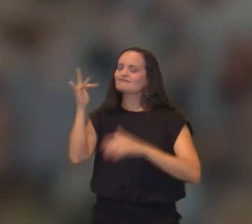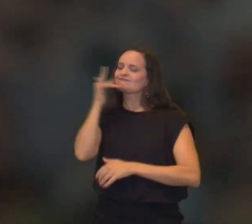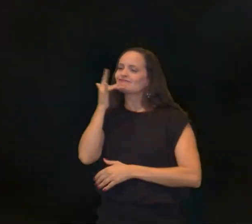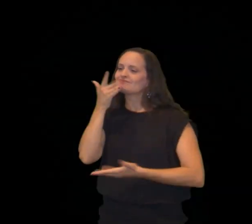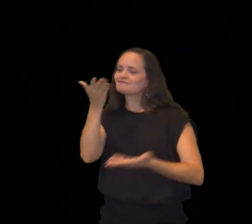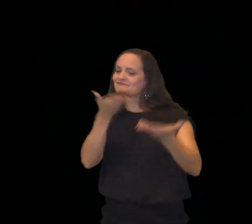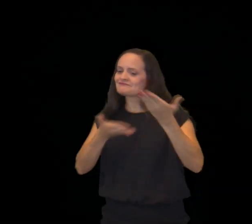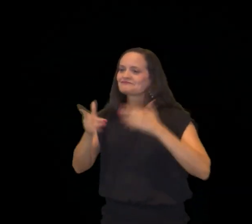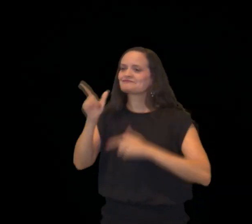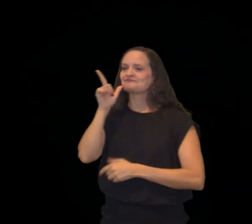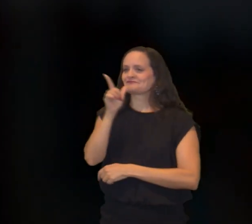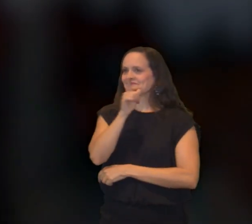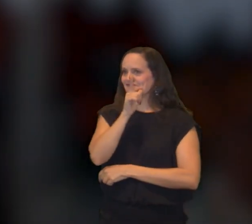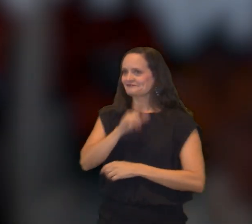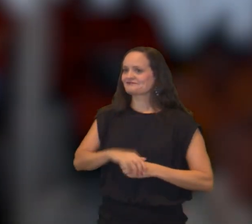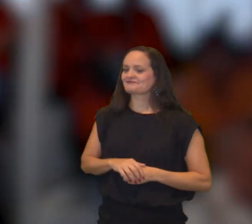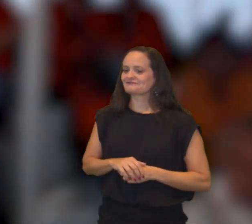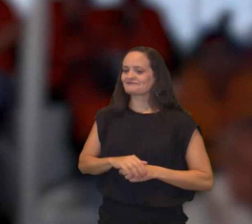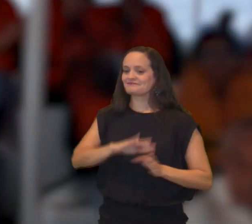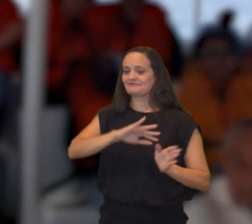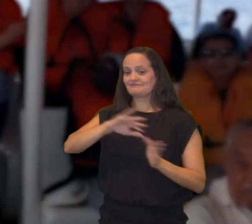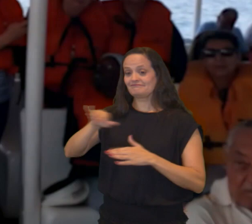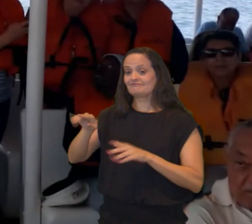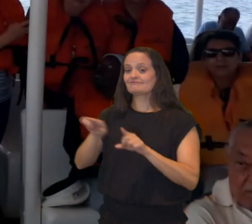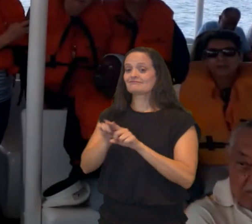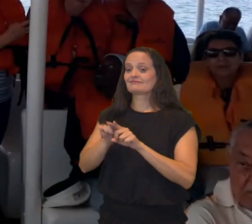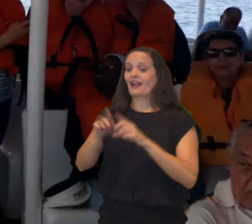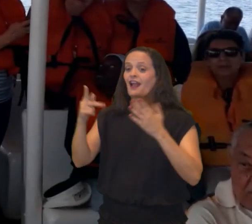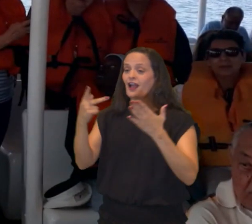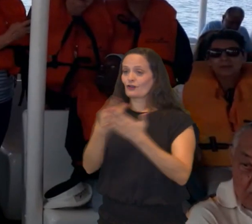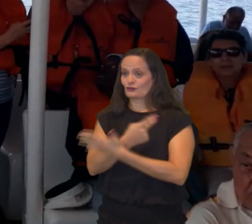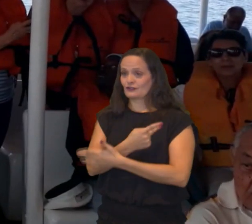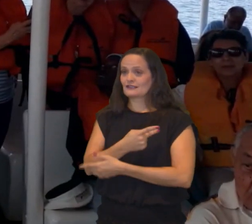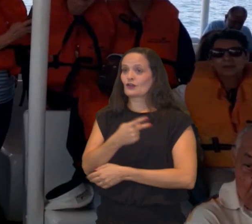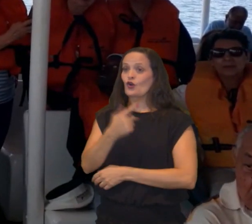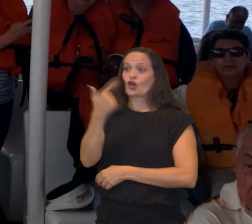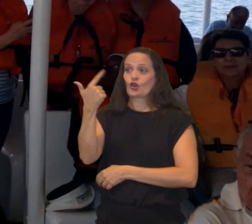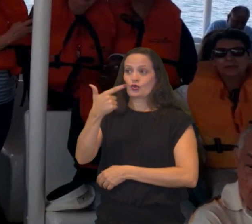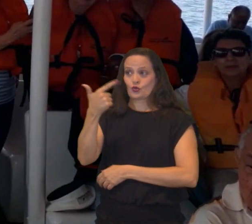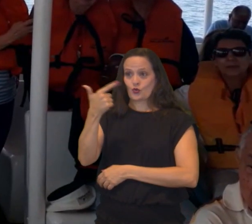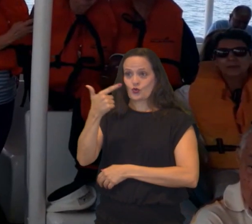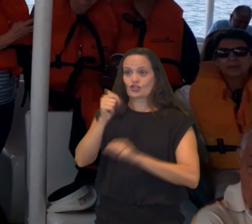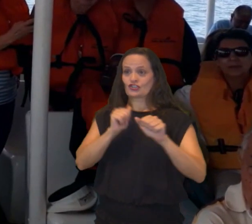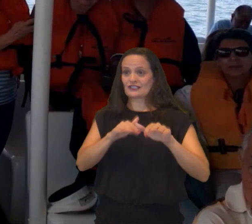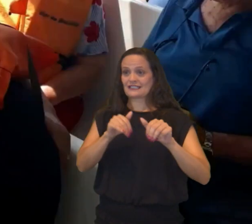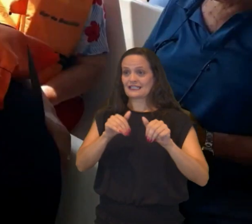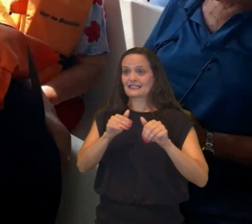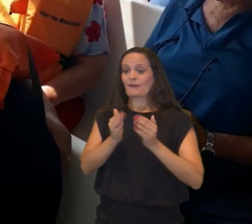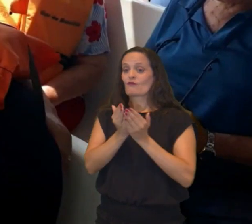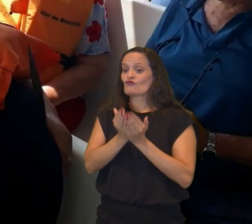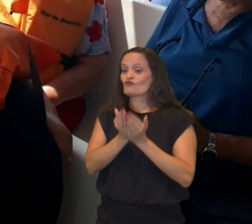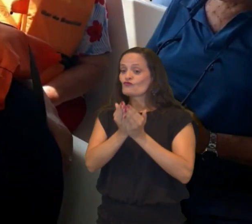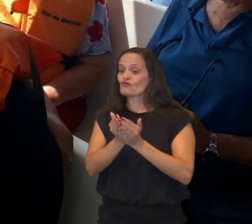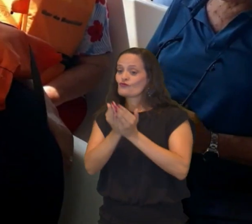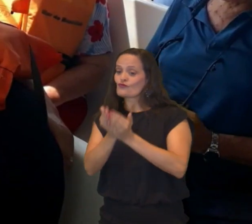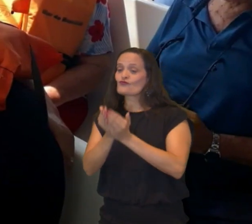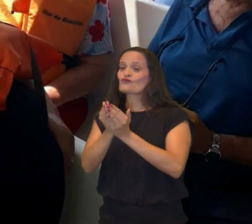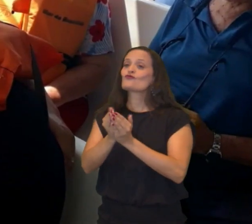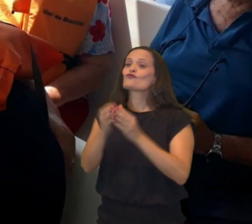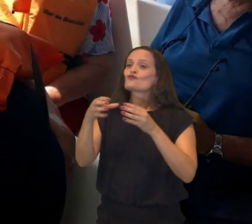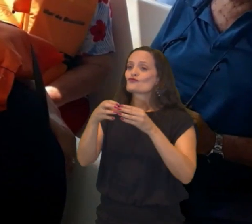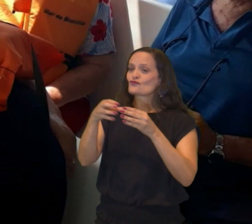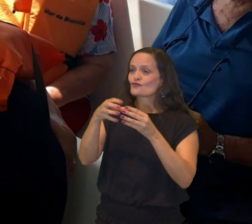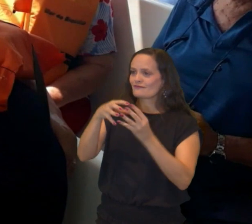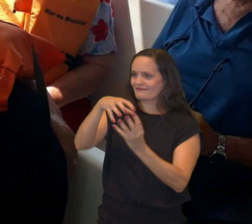delicioso lanche. Aconteceu no sábado 2 de setembro o passeio de barco do GVC no Lago Paranoá.